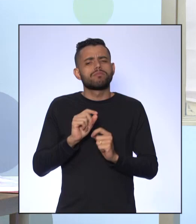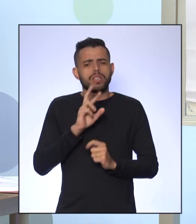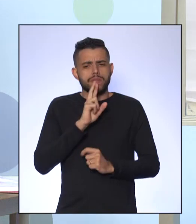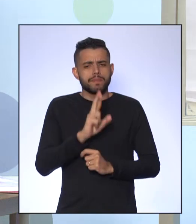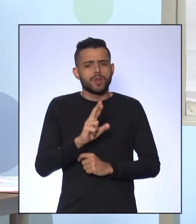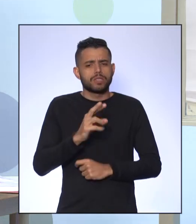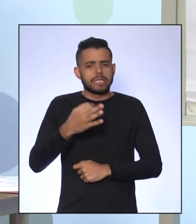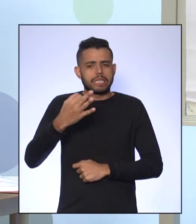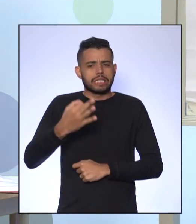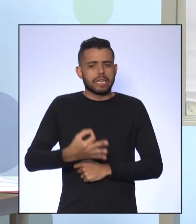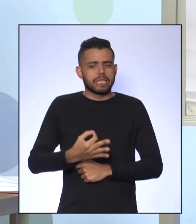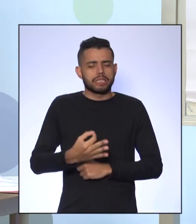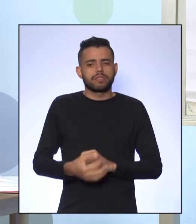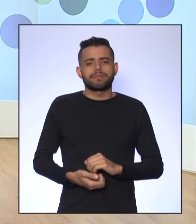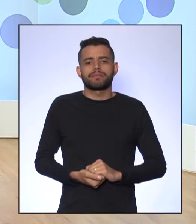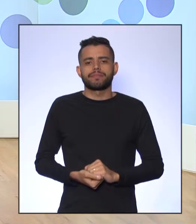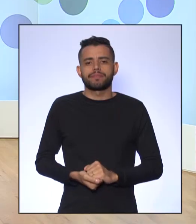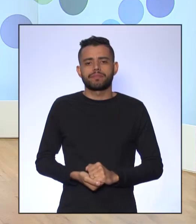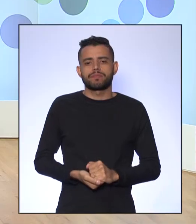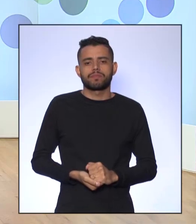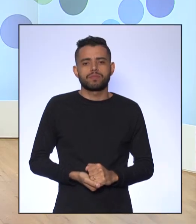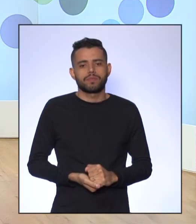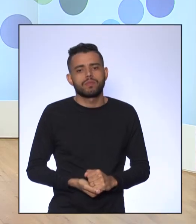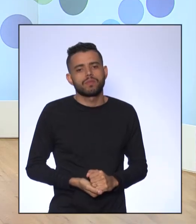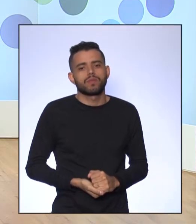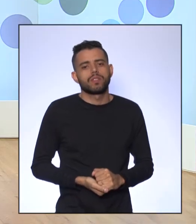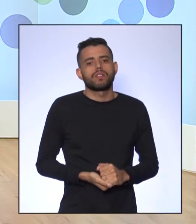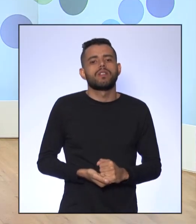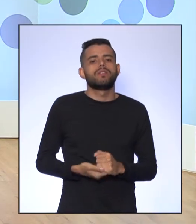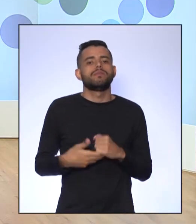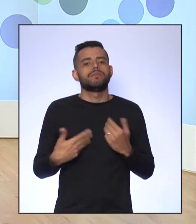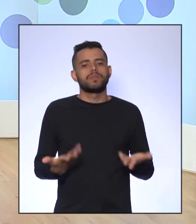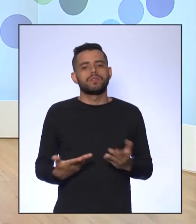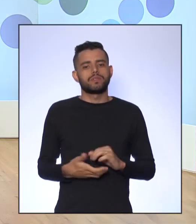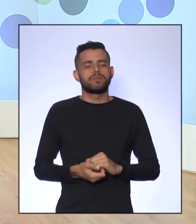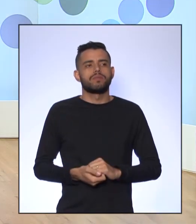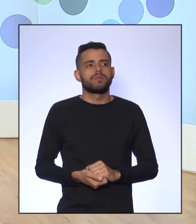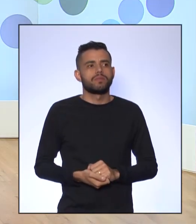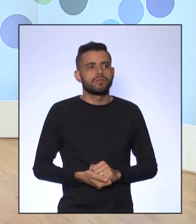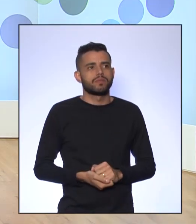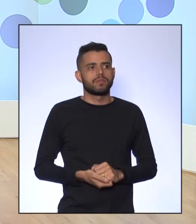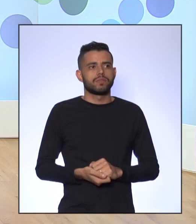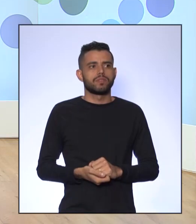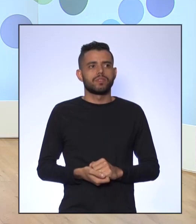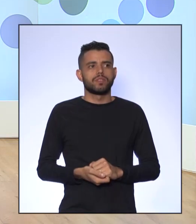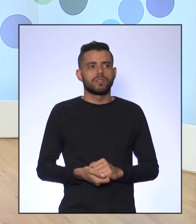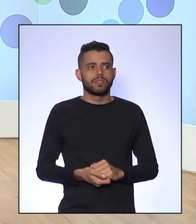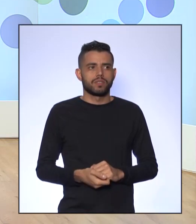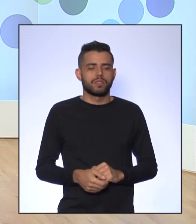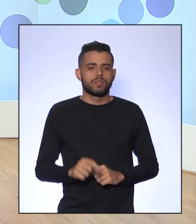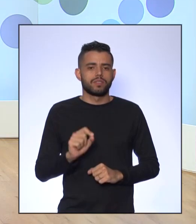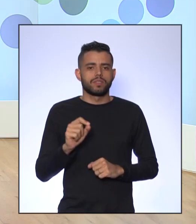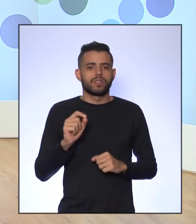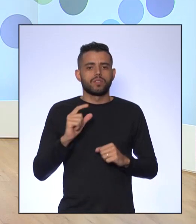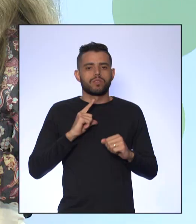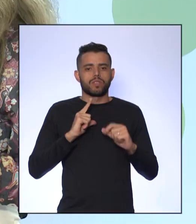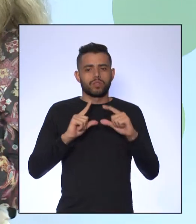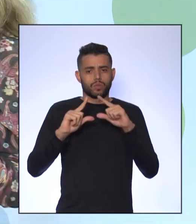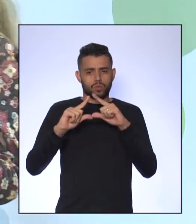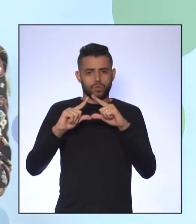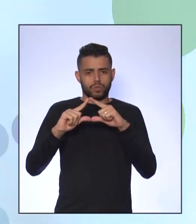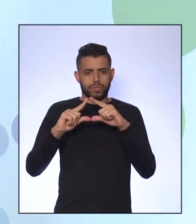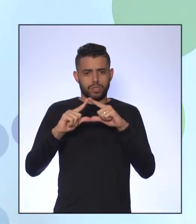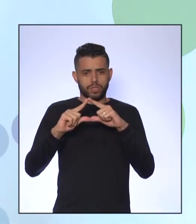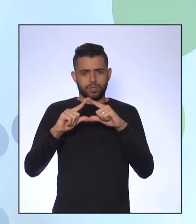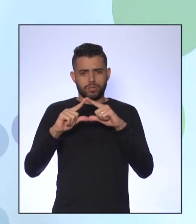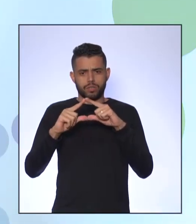resolução desse problema? Tá, então vamos lá, pessoal. Aqui eu estou representando o triângulo, retângulo